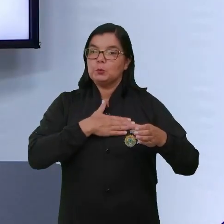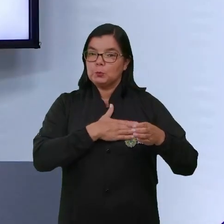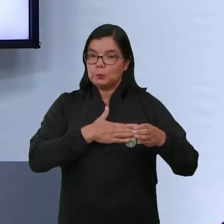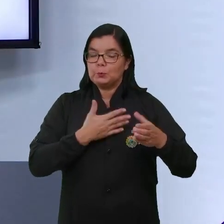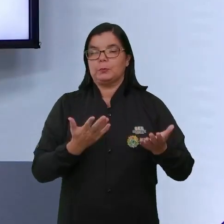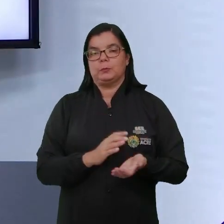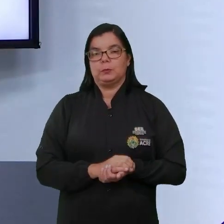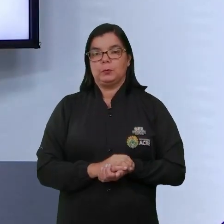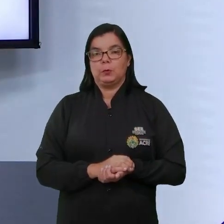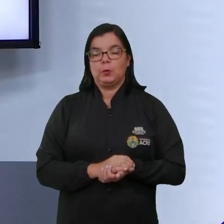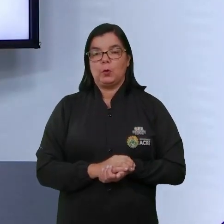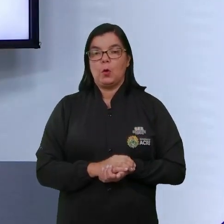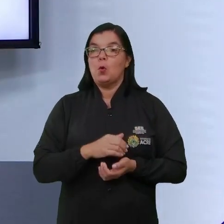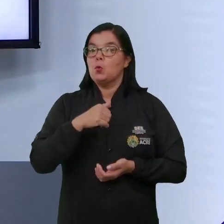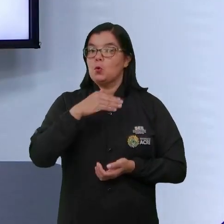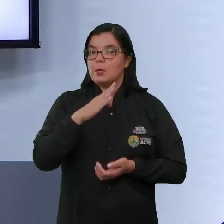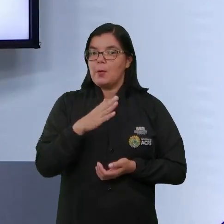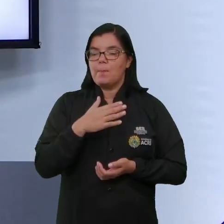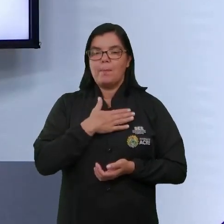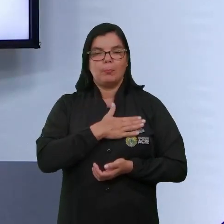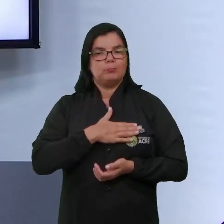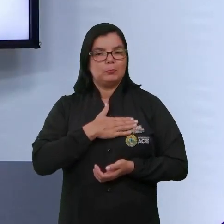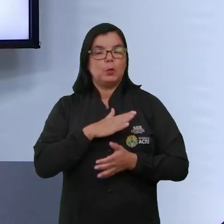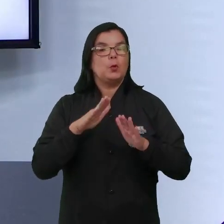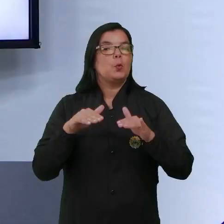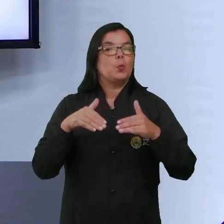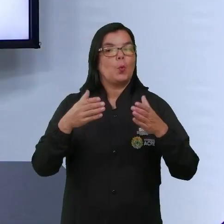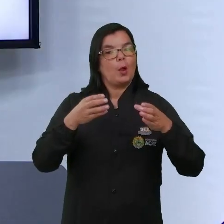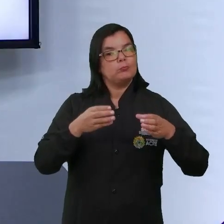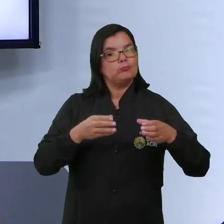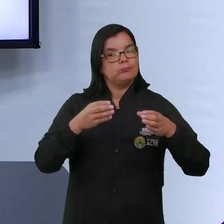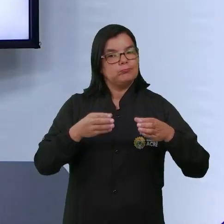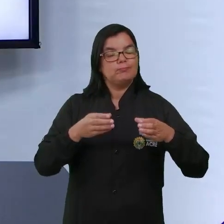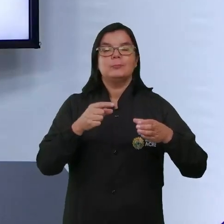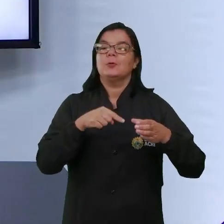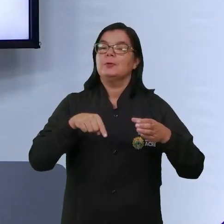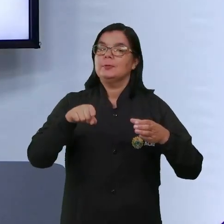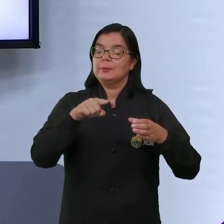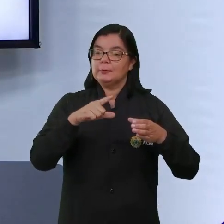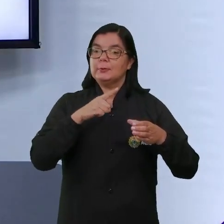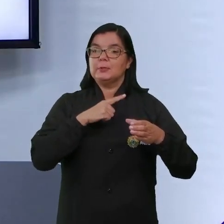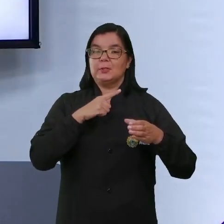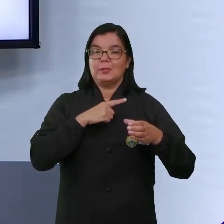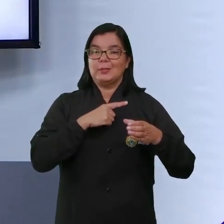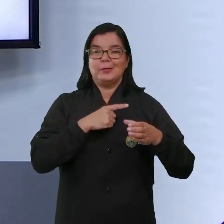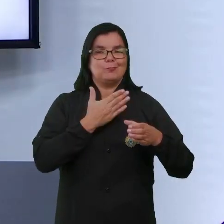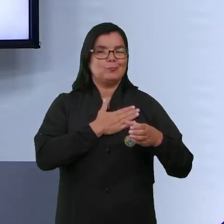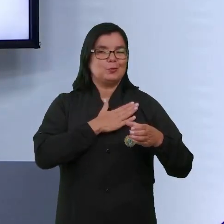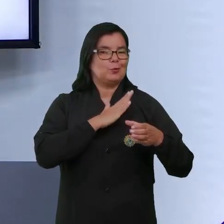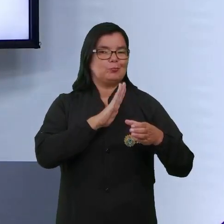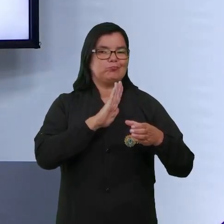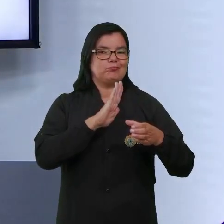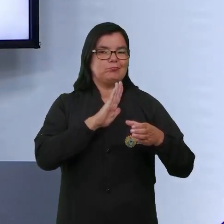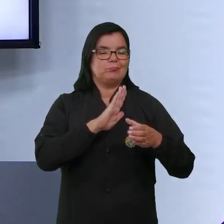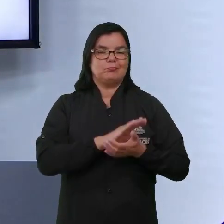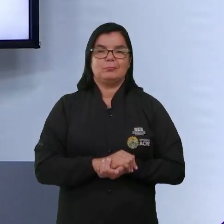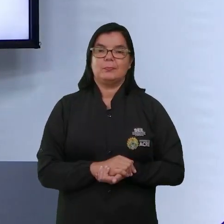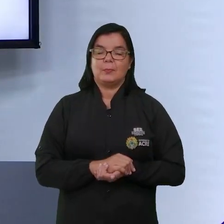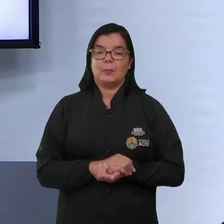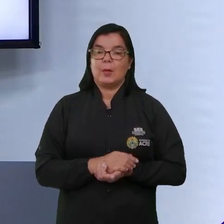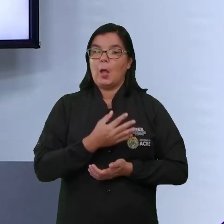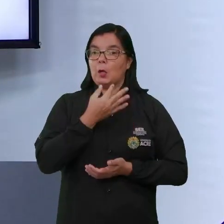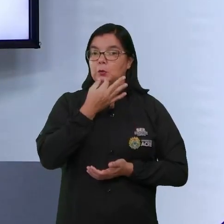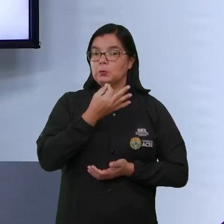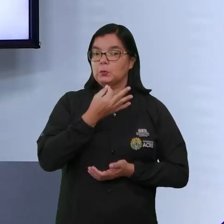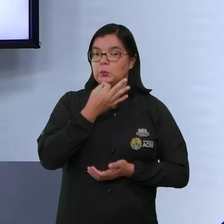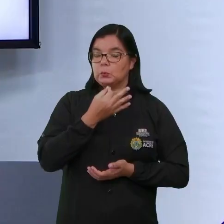prefere, quais são os que mais te agradam e quais são aqueles que não vão te agradar. As